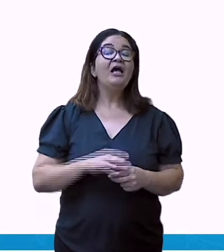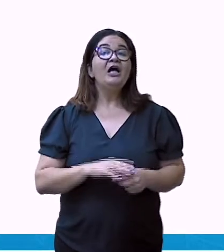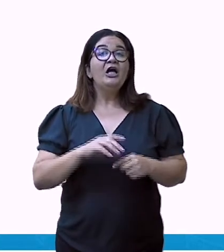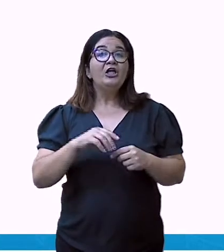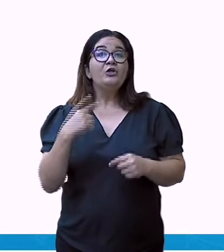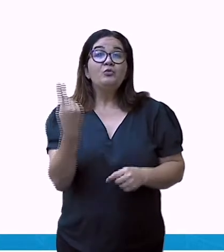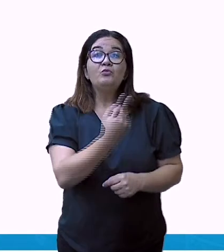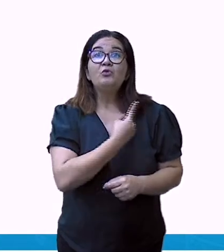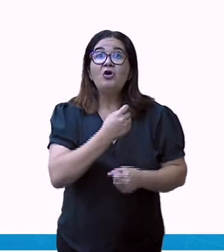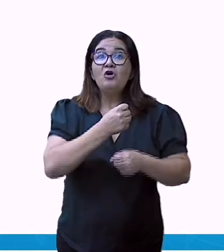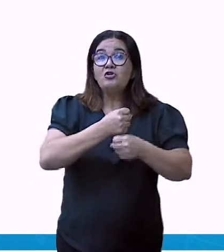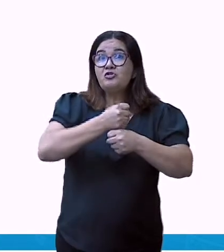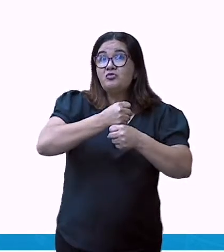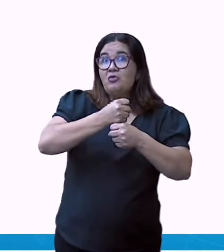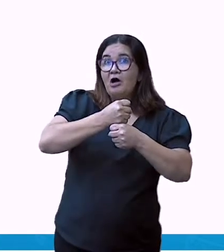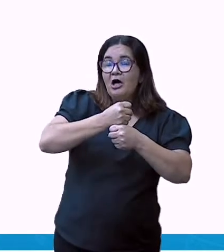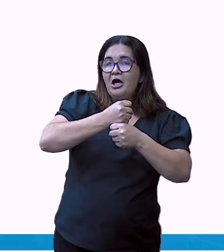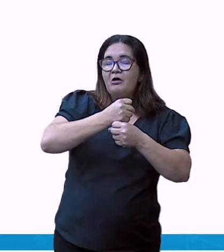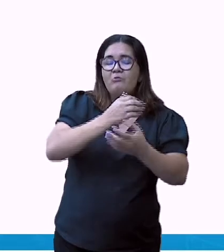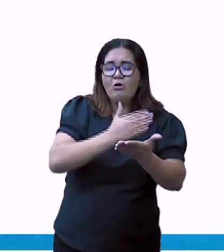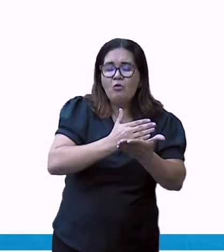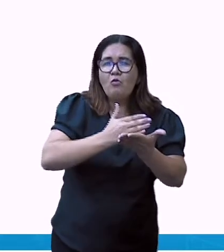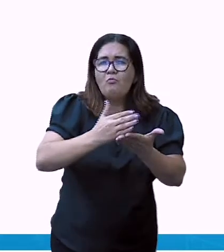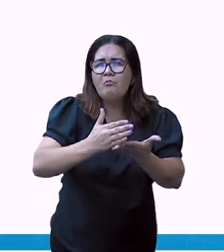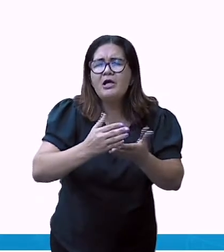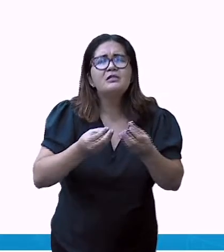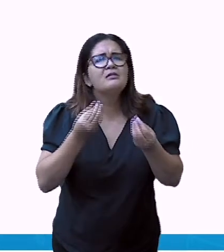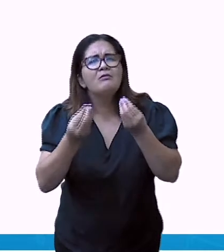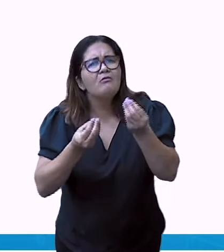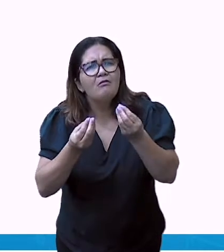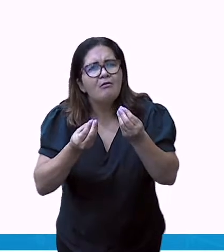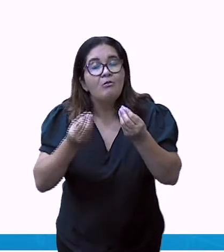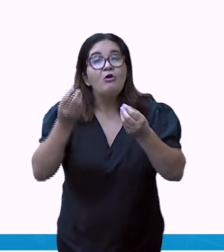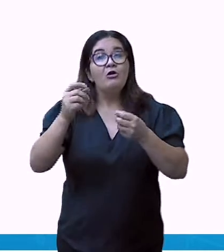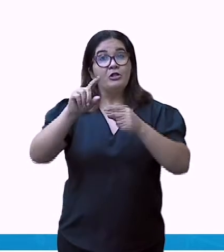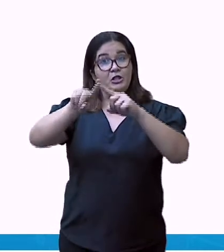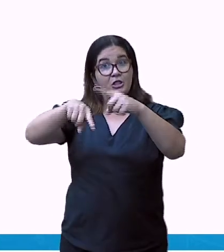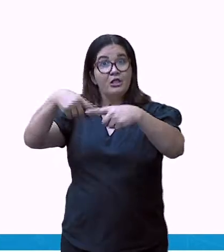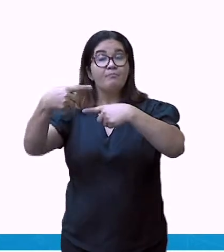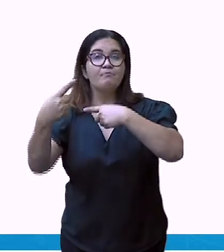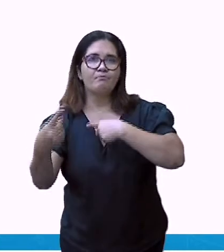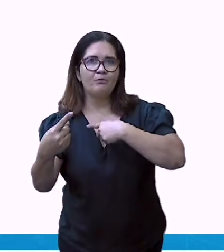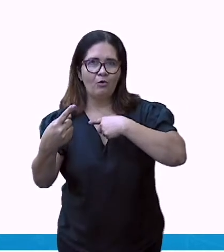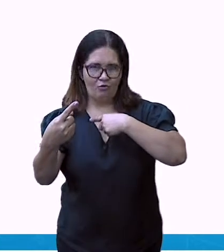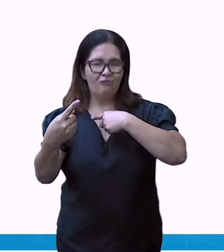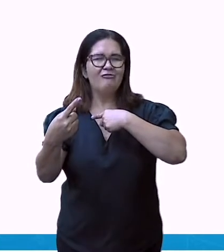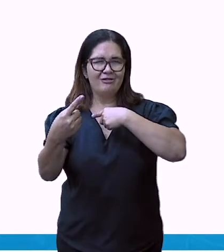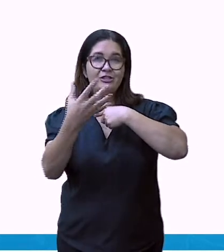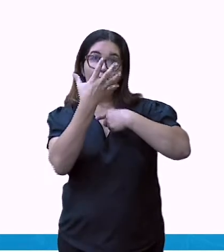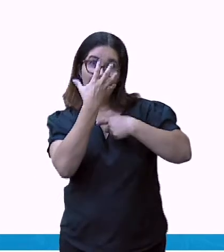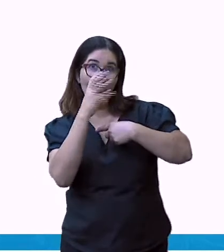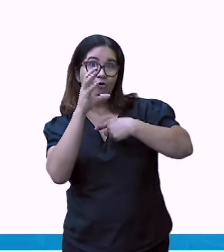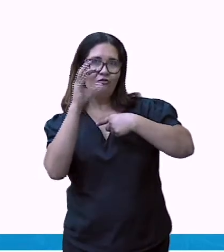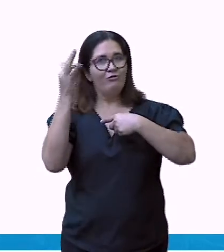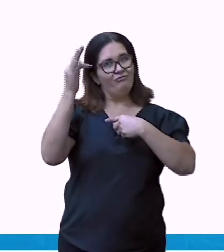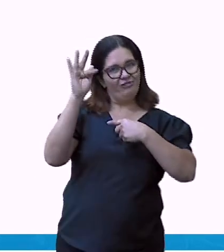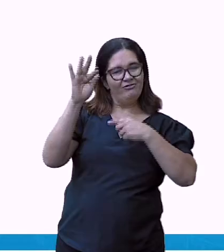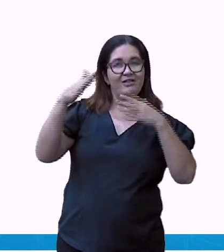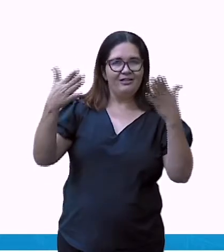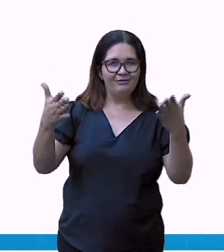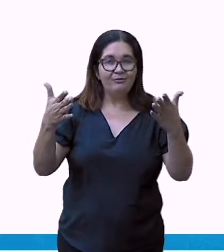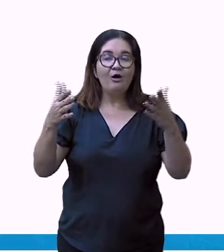após o carnaval, não é mesmo? Mas você sabe qual é a origem do carnaval?